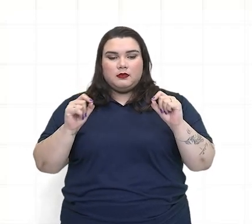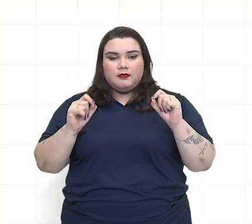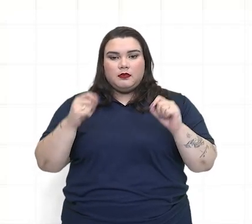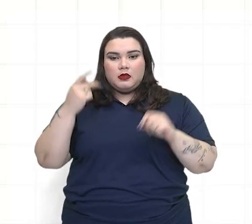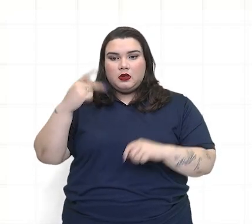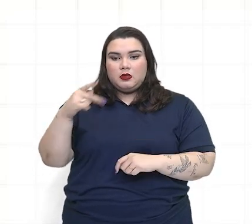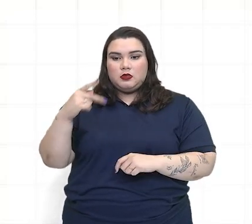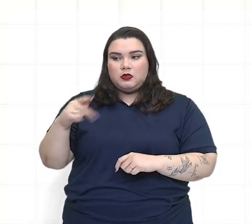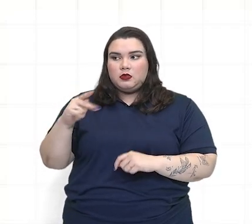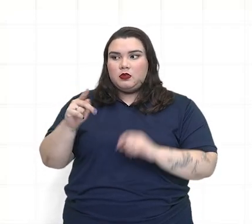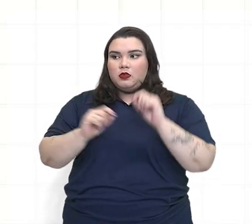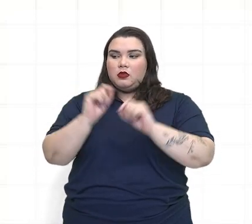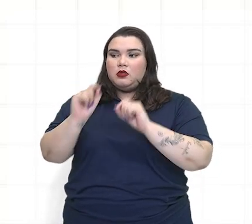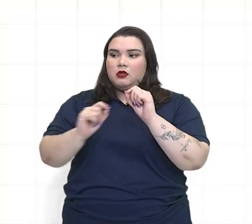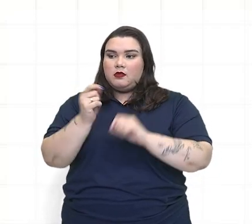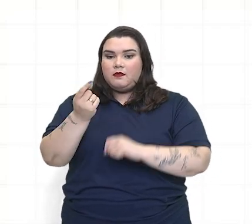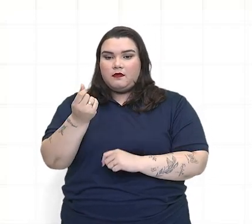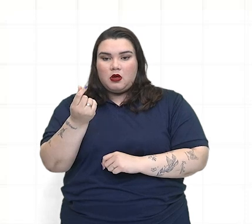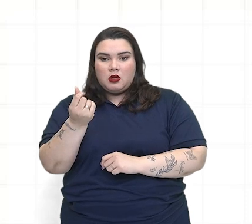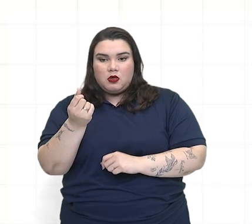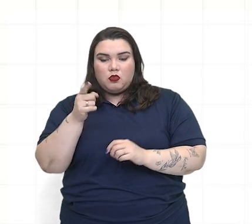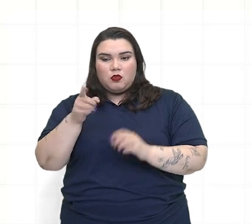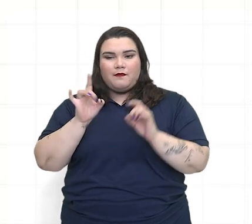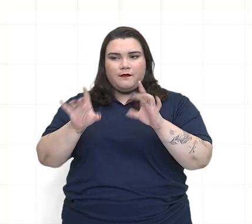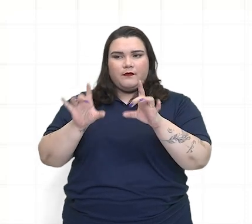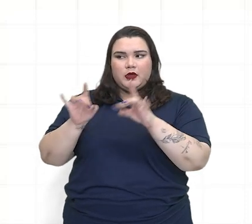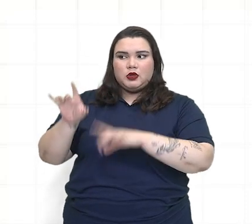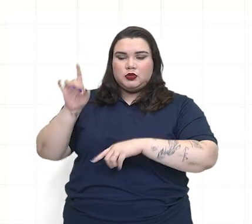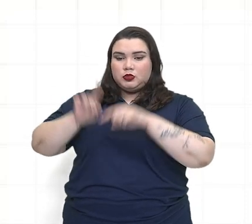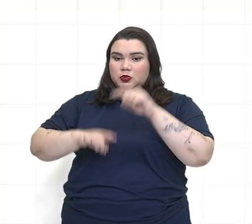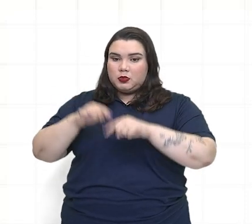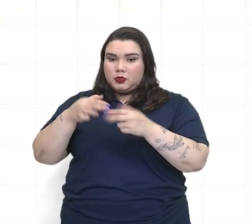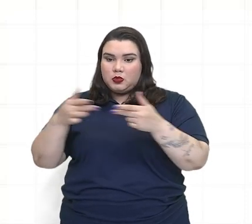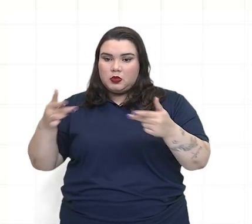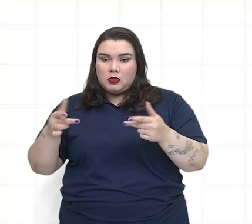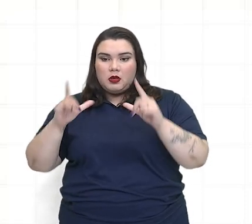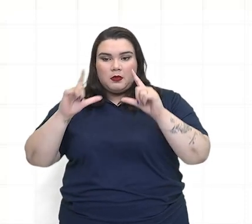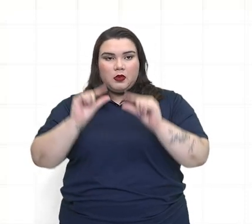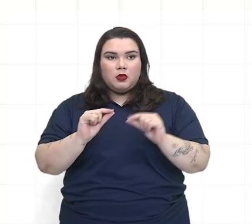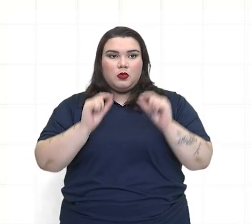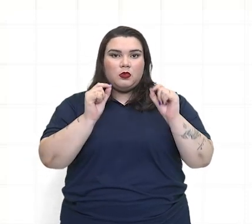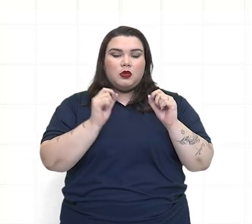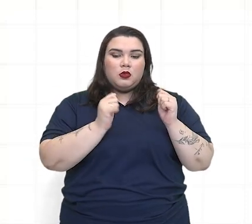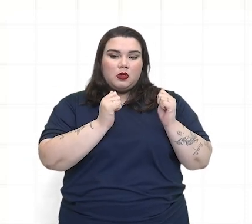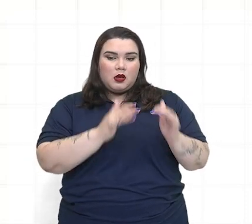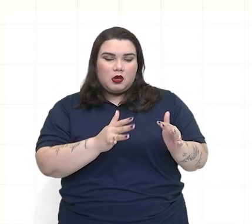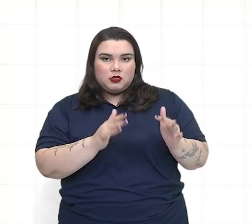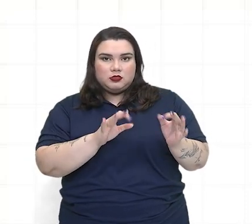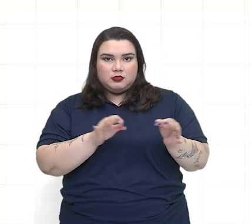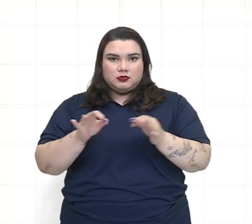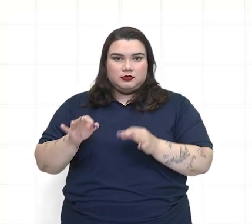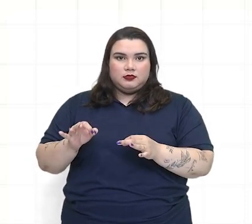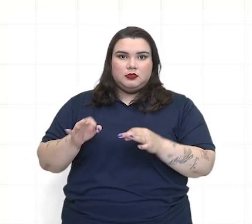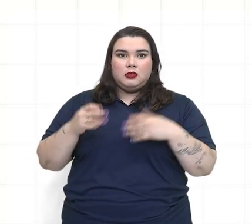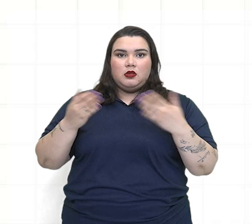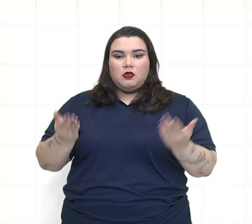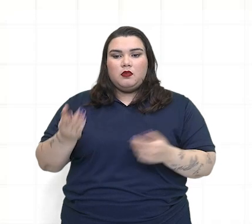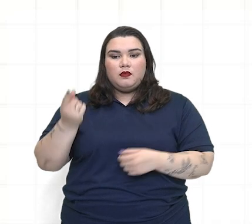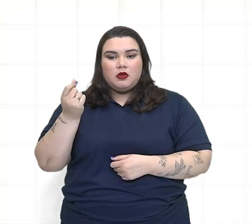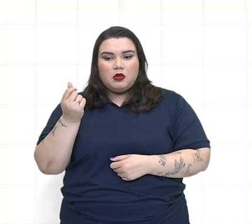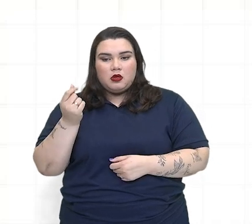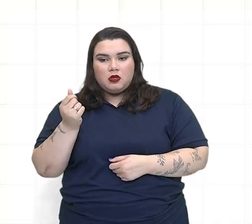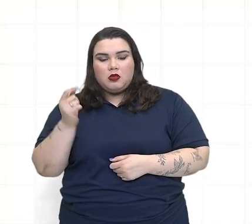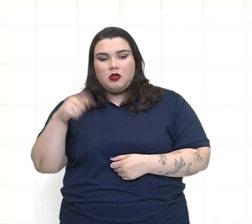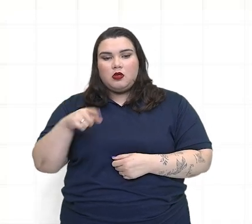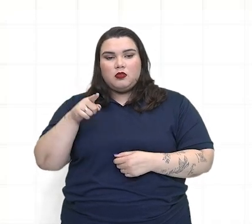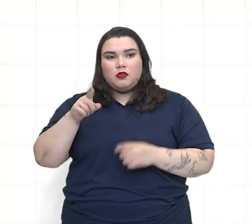a tua receita, o que tu vende, é menor, né, do que tu gasta, do que a despesa. A receita é